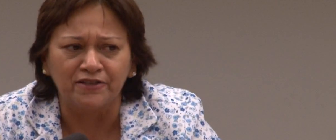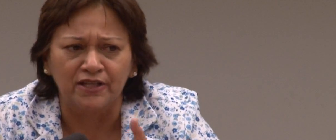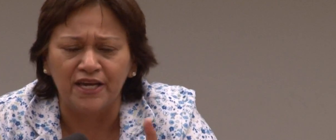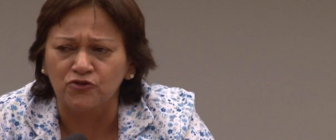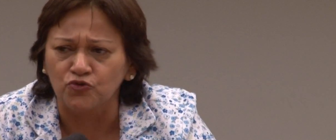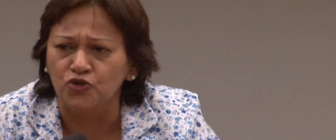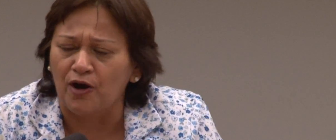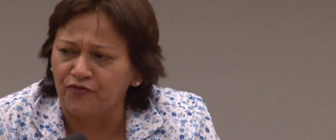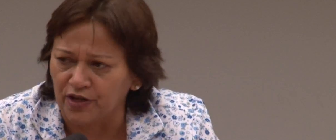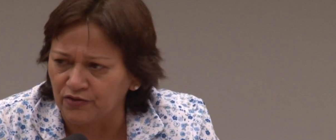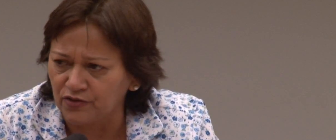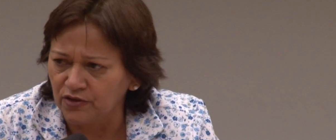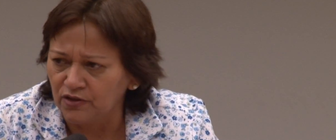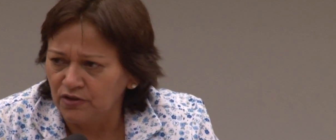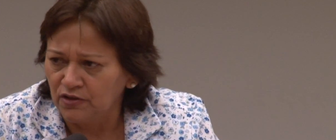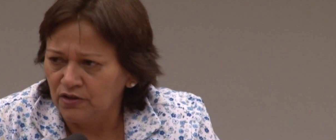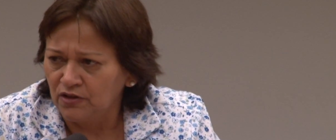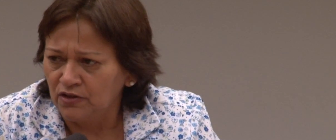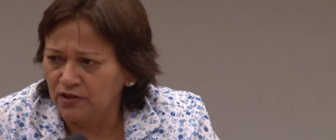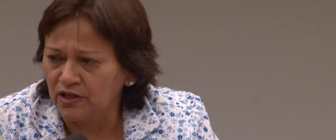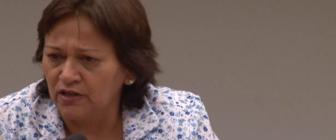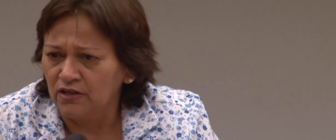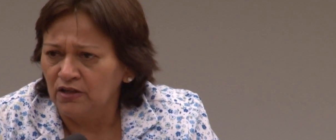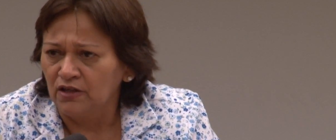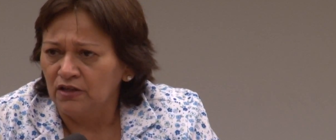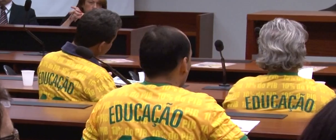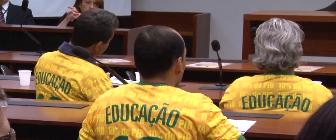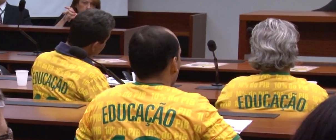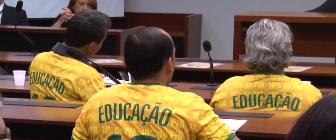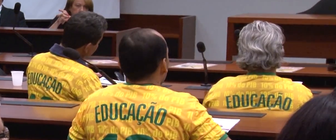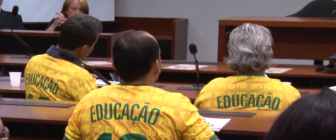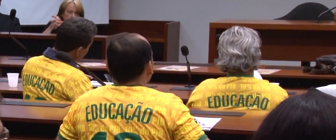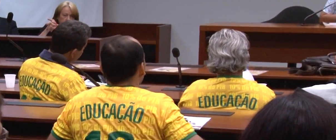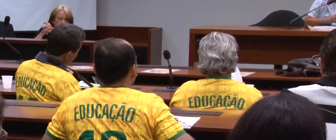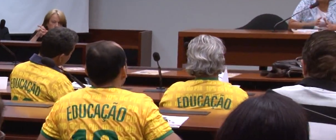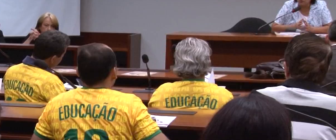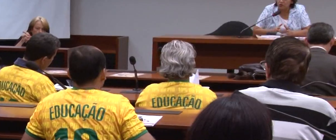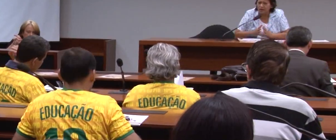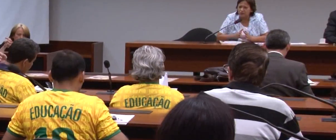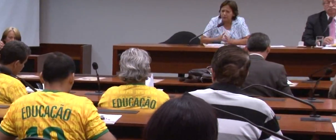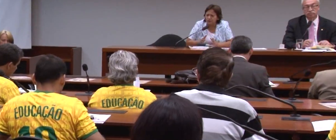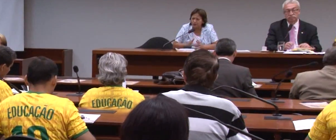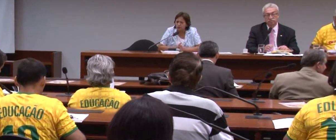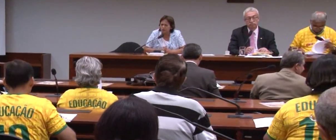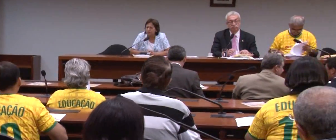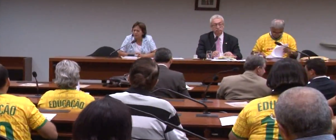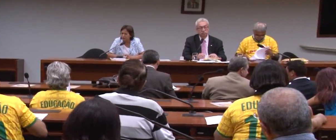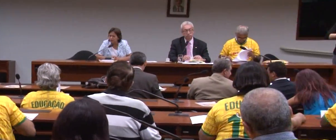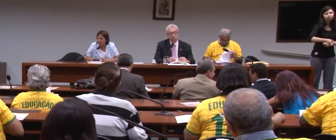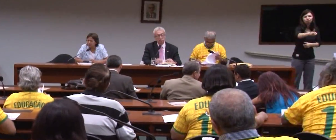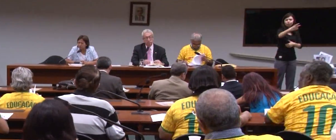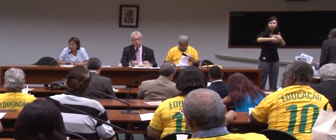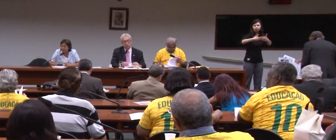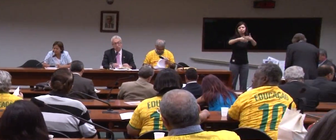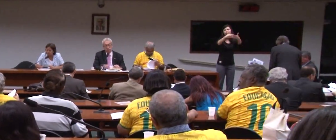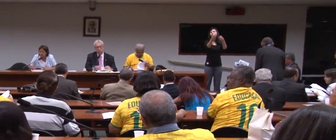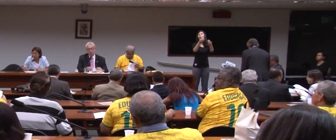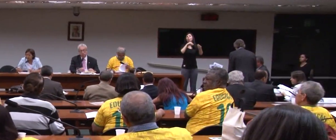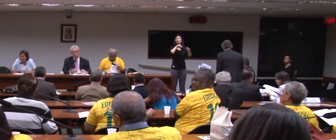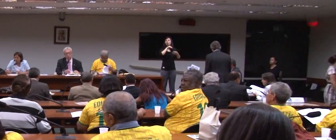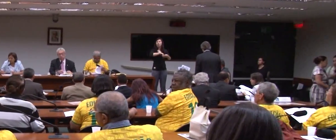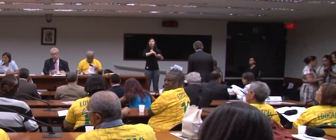A presidente da Frente Parlamentar em Defesa do Piso Nacional dos Professores disse estar alinhada com as reivindicações